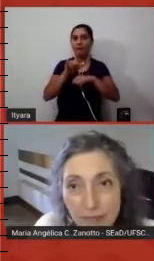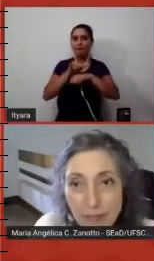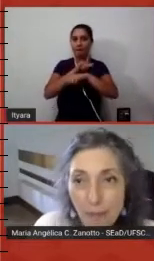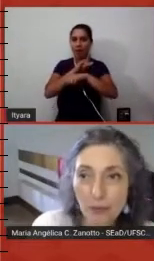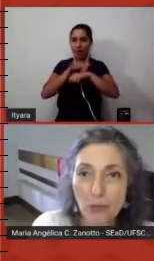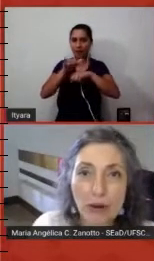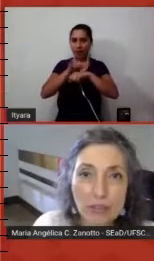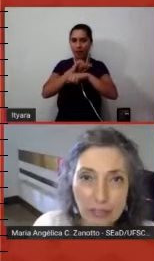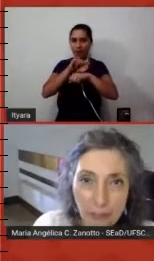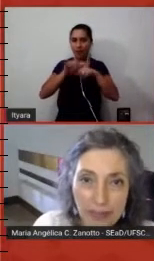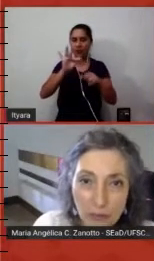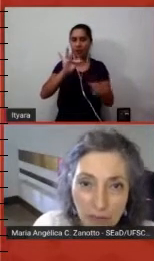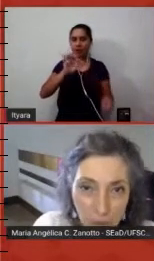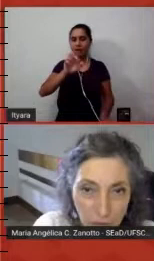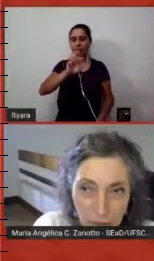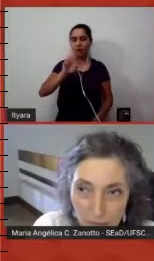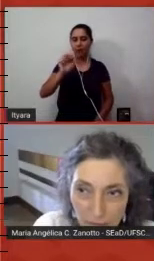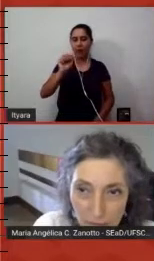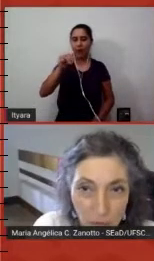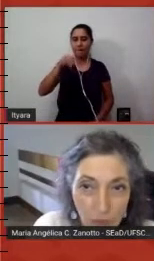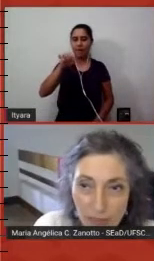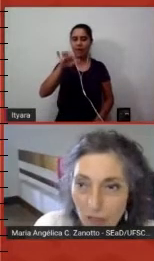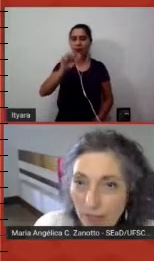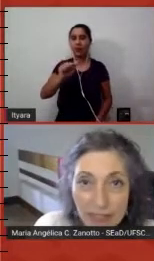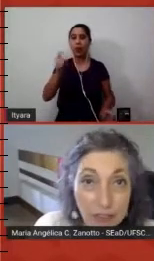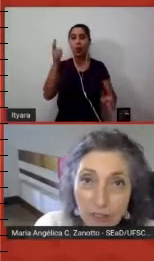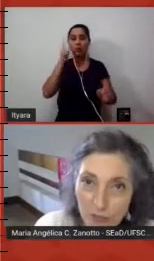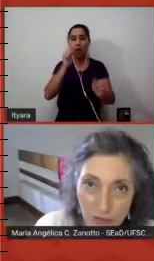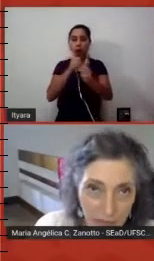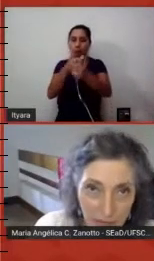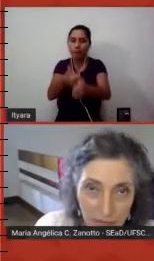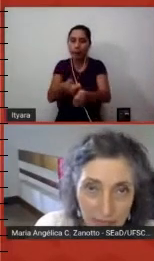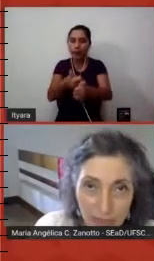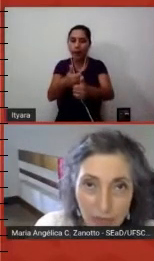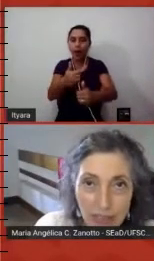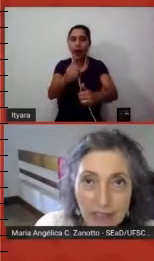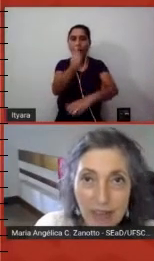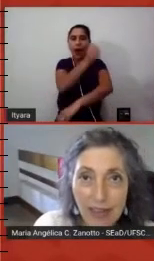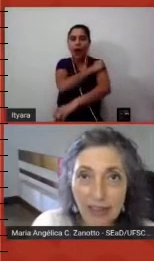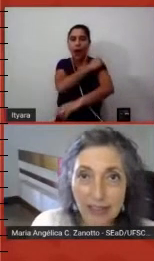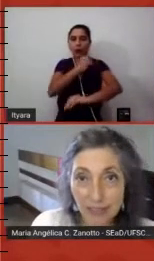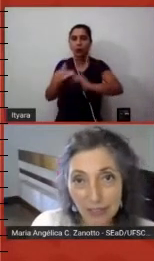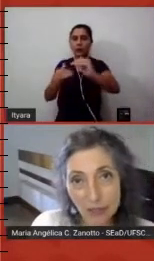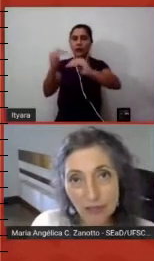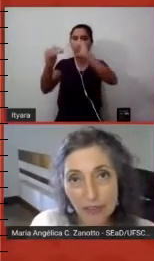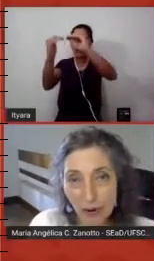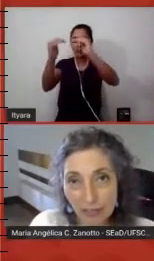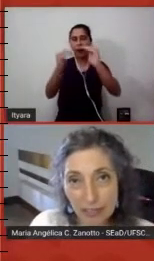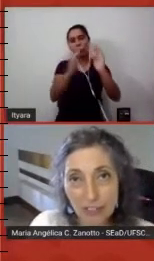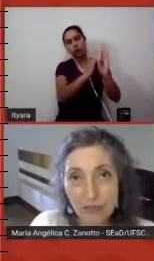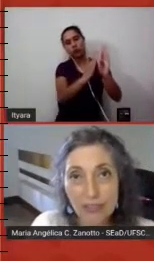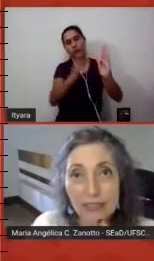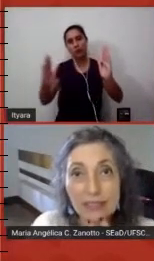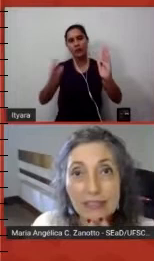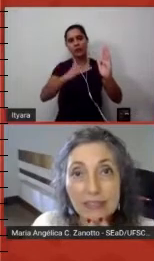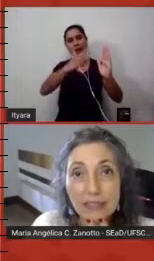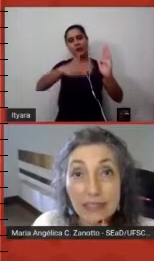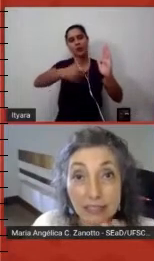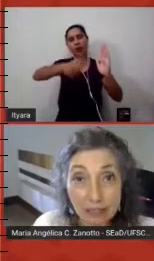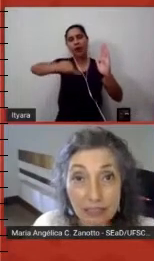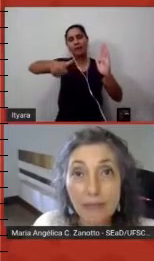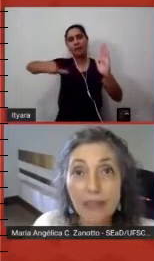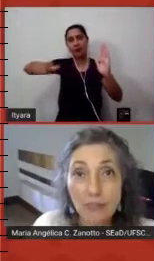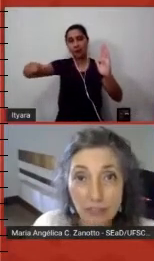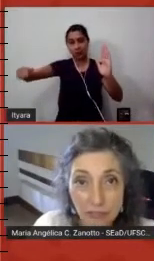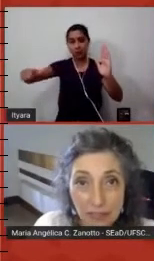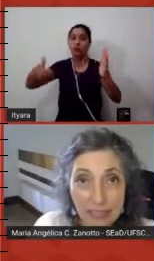instrumento para pontuar o desempenho do aluno em um contexto avaliativo. Então, na verdade, o avaliativo aqui significa